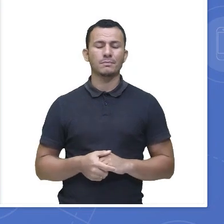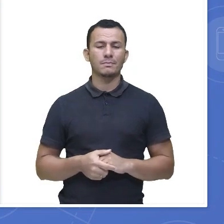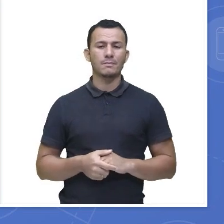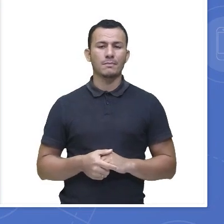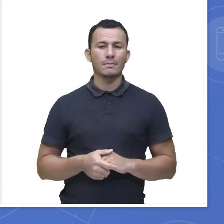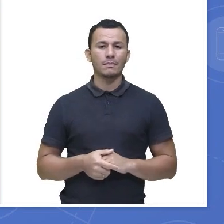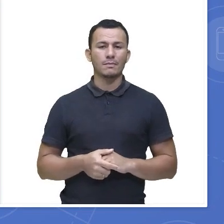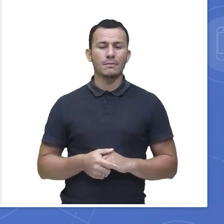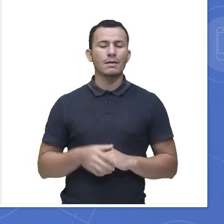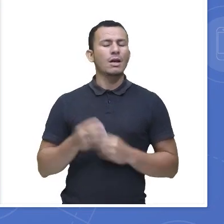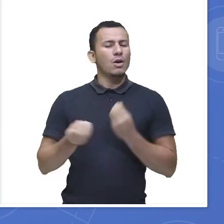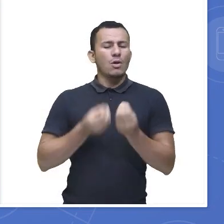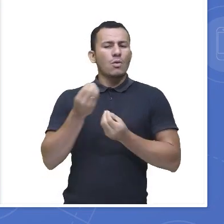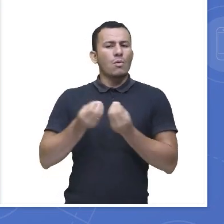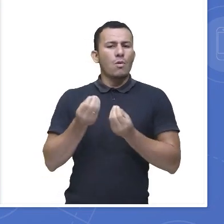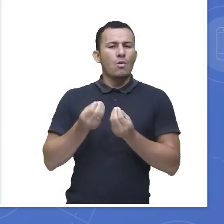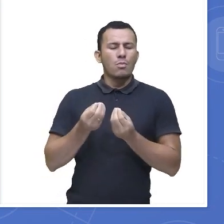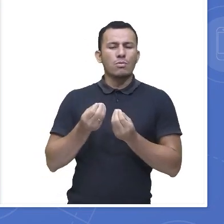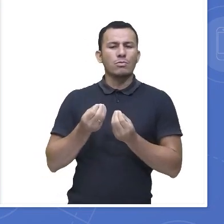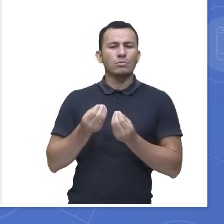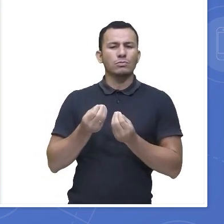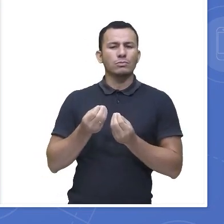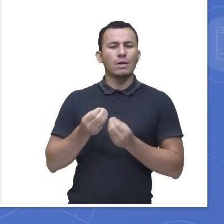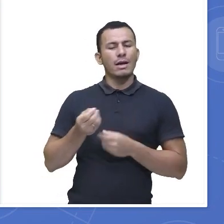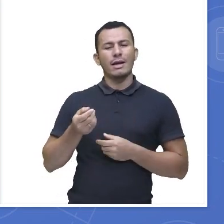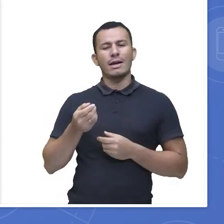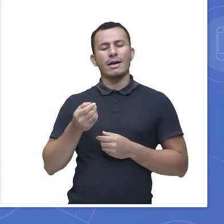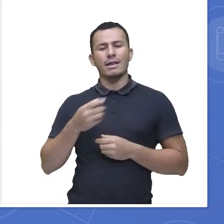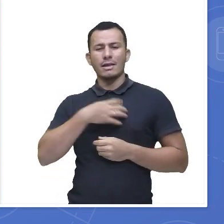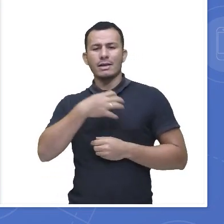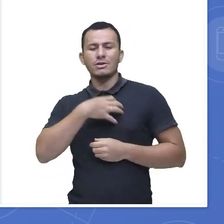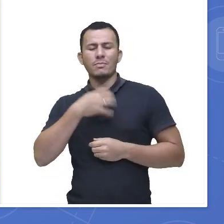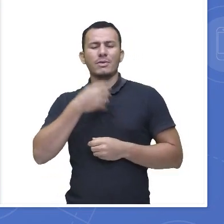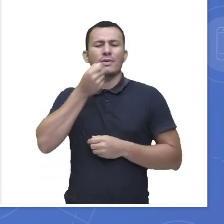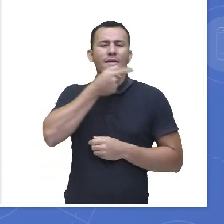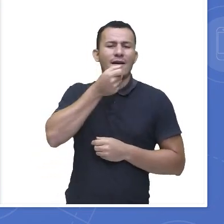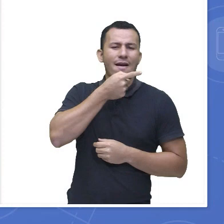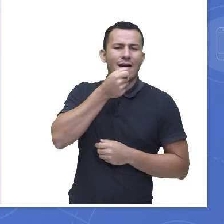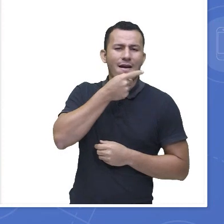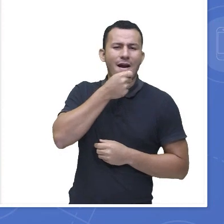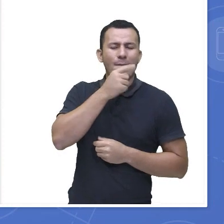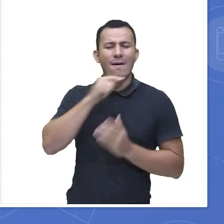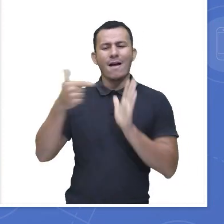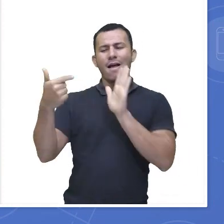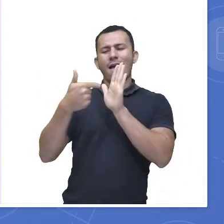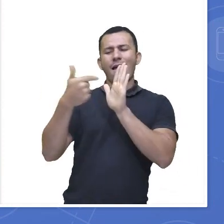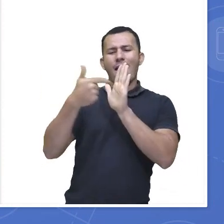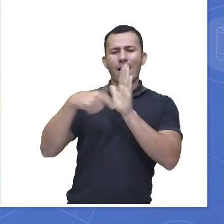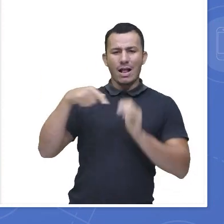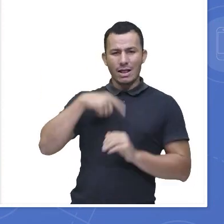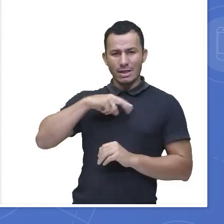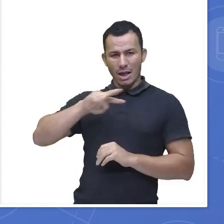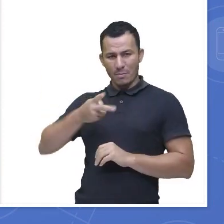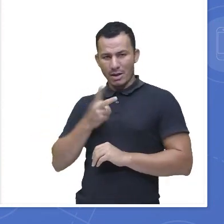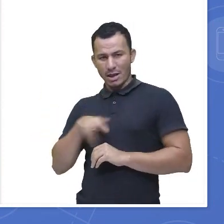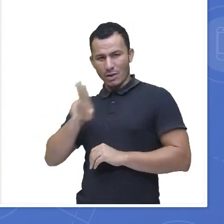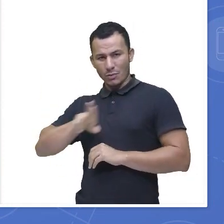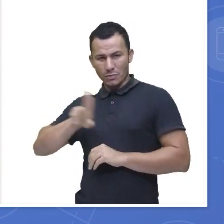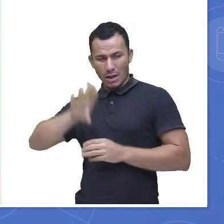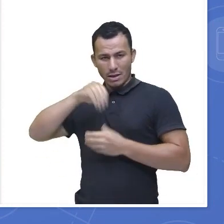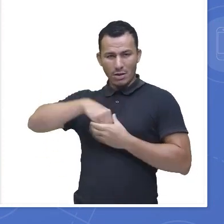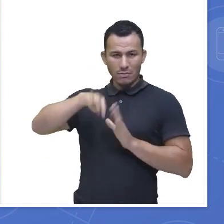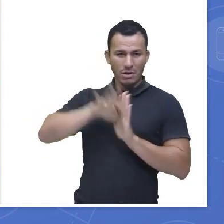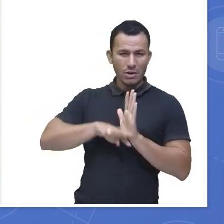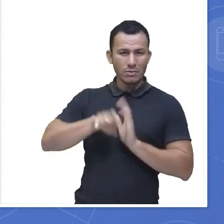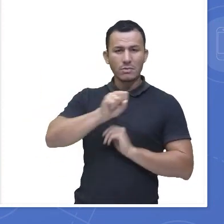efeito de humor e o tom irônico que o caracteriza, esse texto emprega o recurso da ambiguidade? Sim